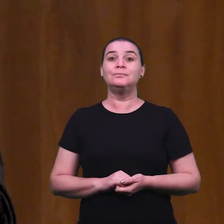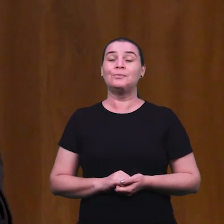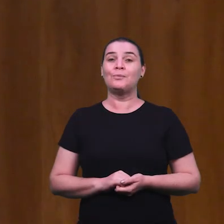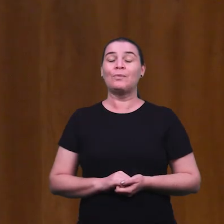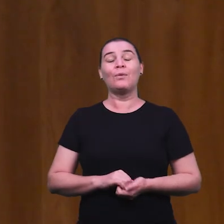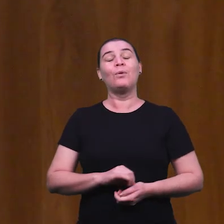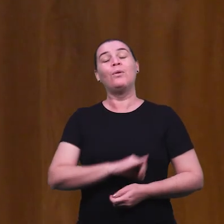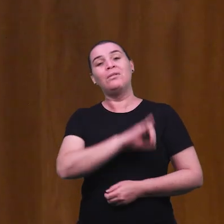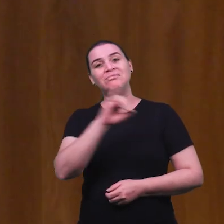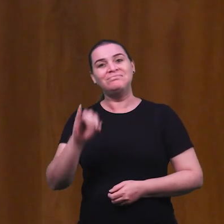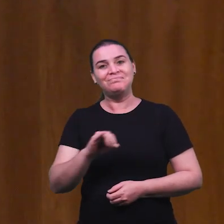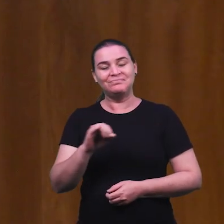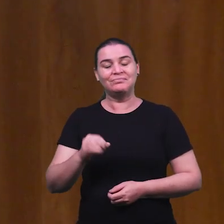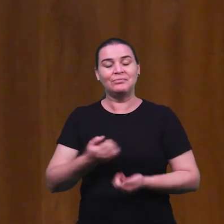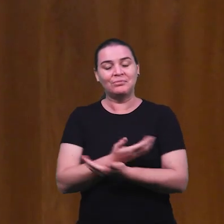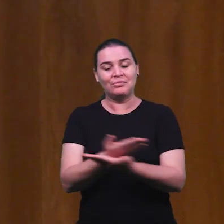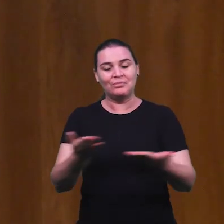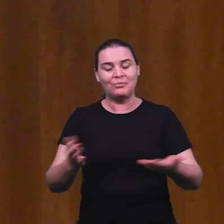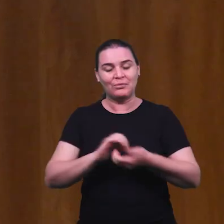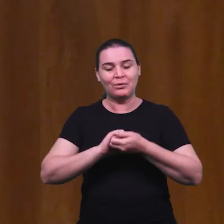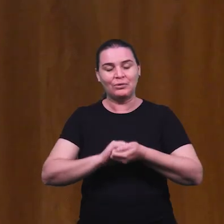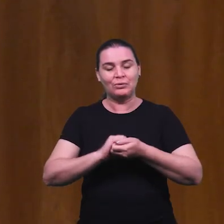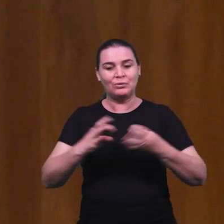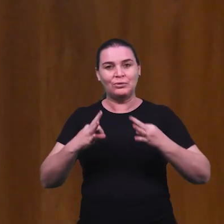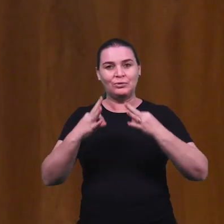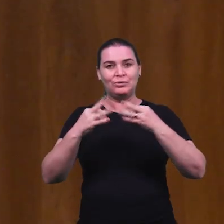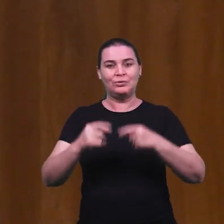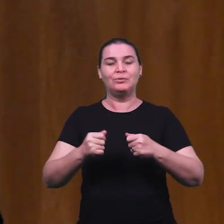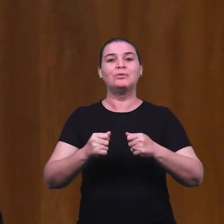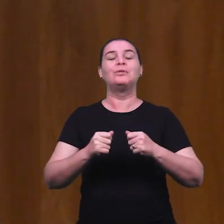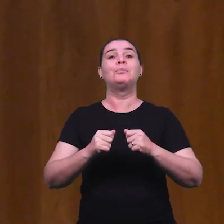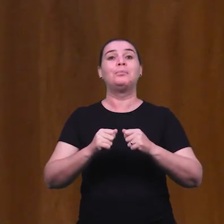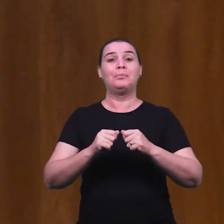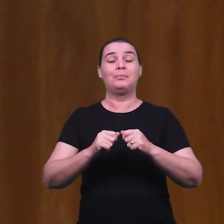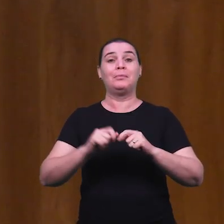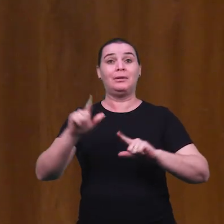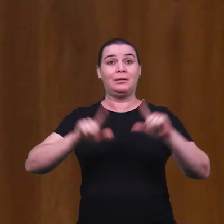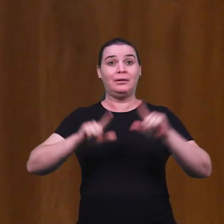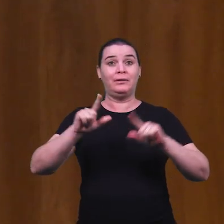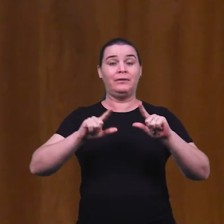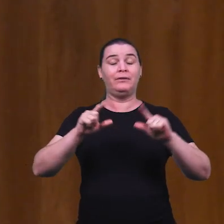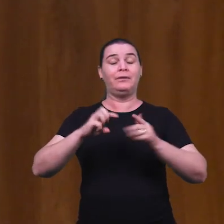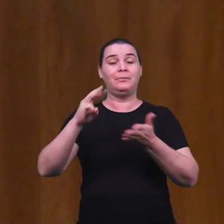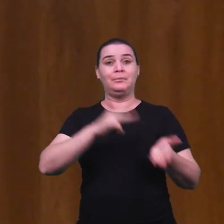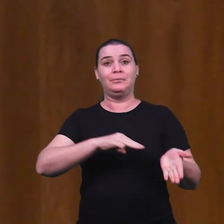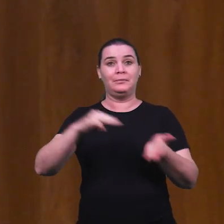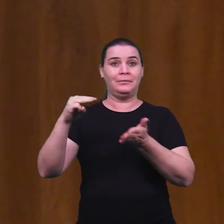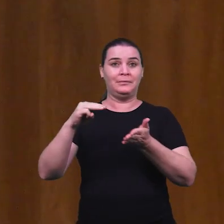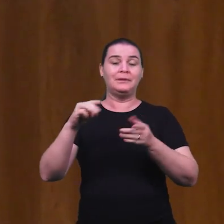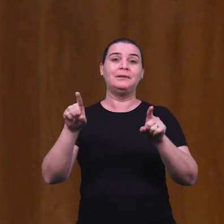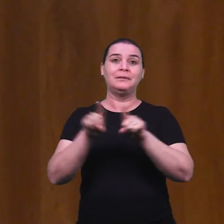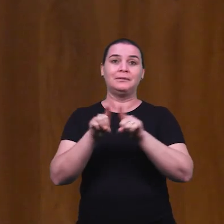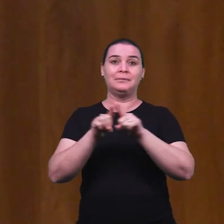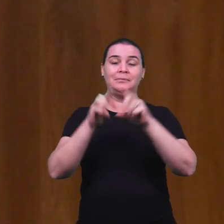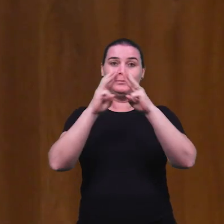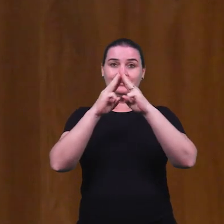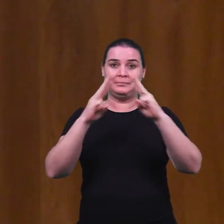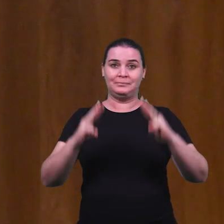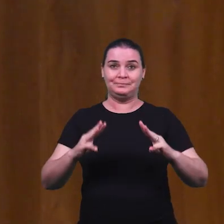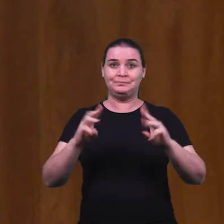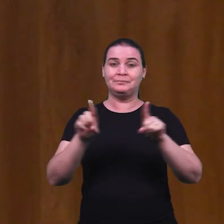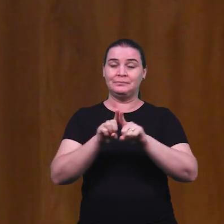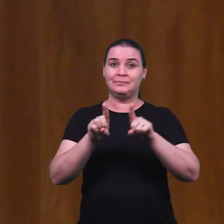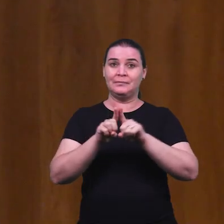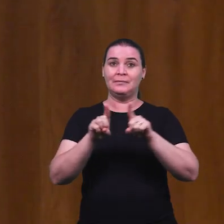Olá, eu quero saudar a todos que nos acompanham pela TV Manaim, no canal 126, em Embratel também, no canal